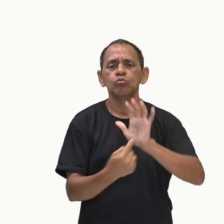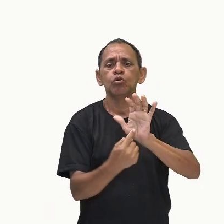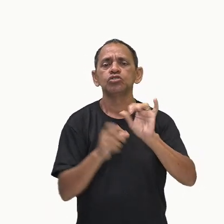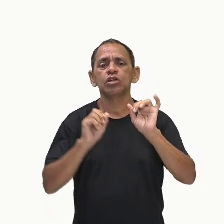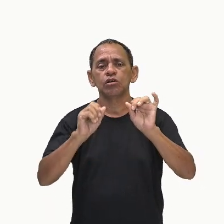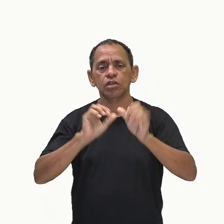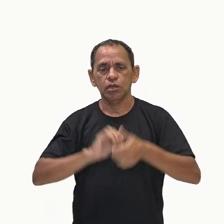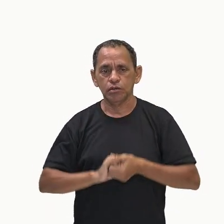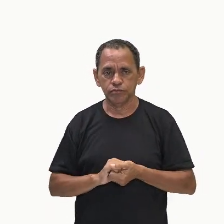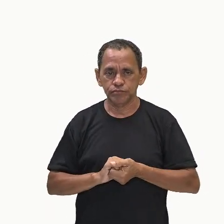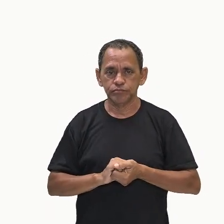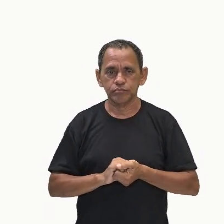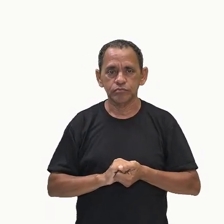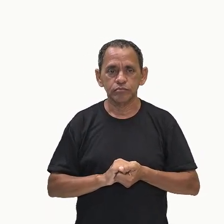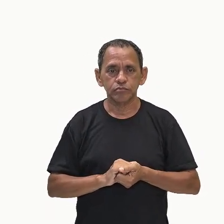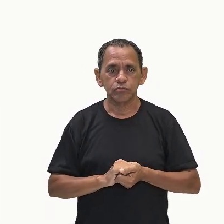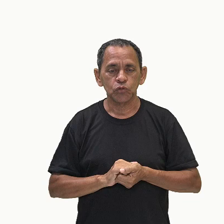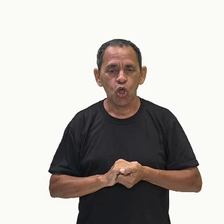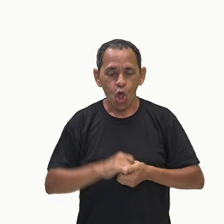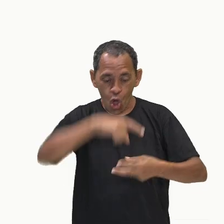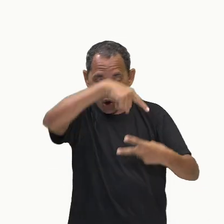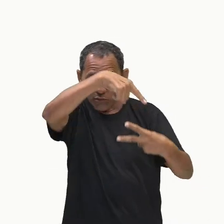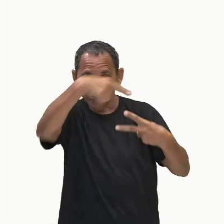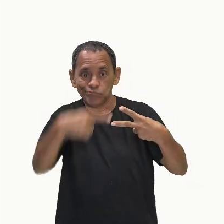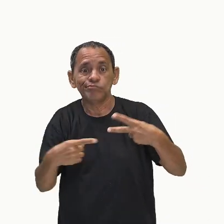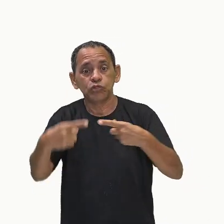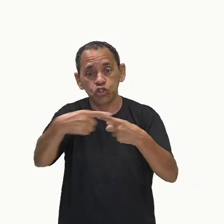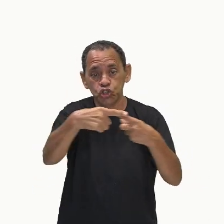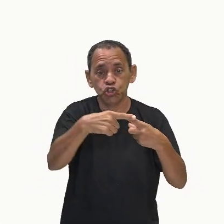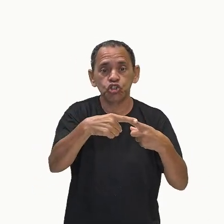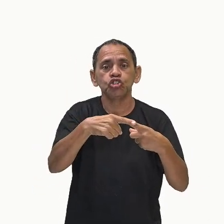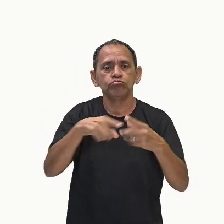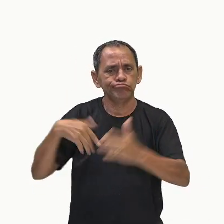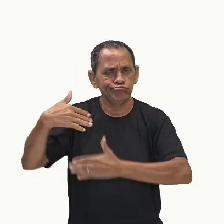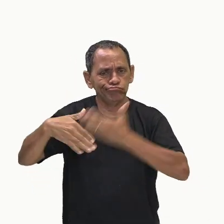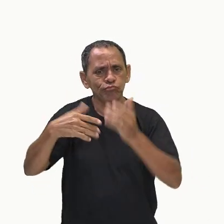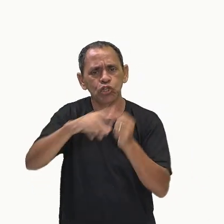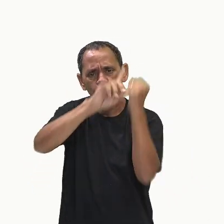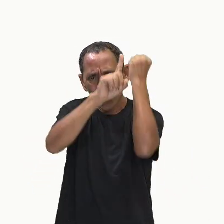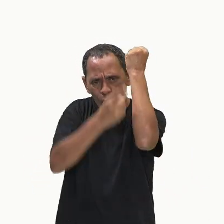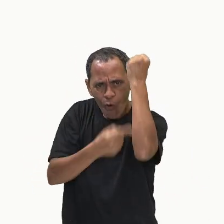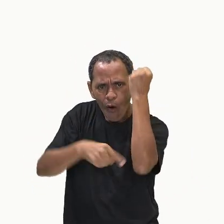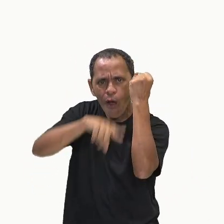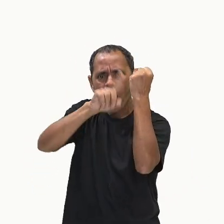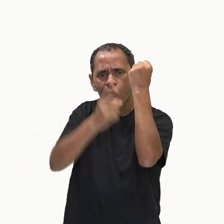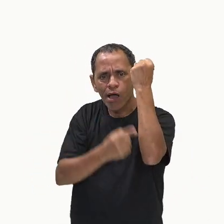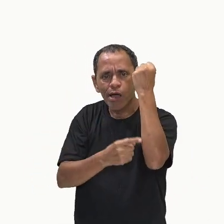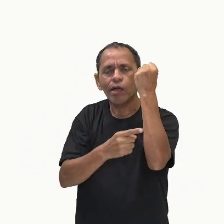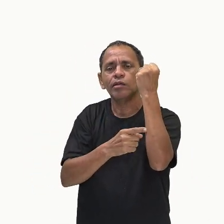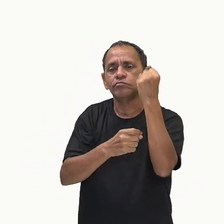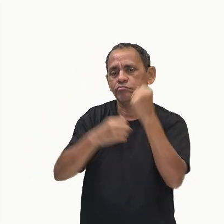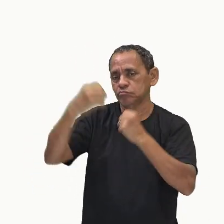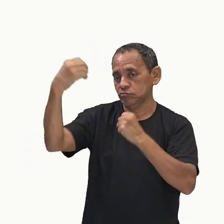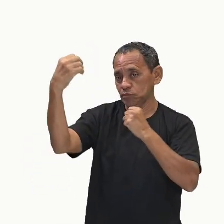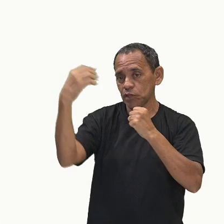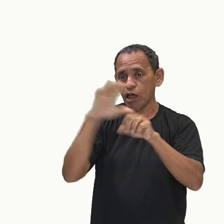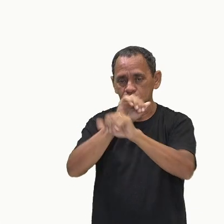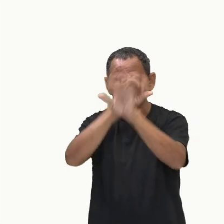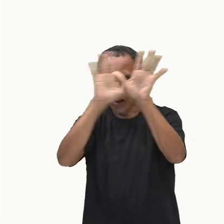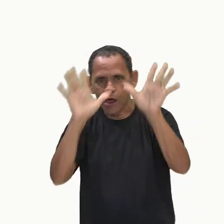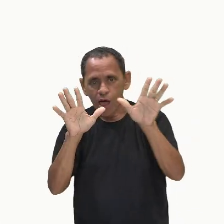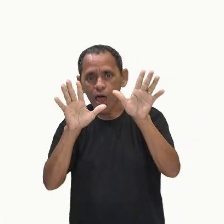vocês duas etapas do processo da fotossíntese, que são a fase clara e a fase